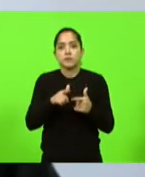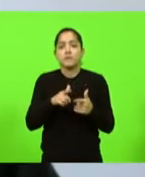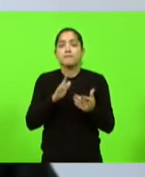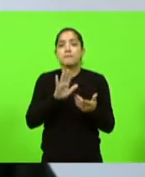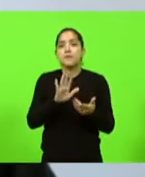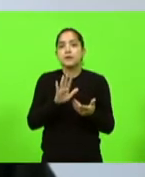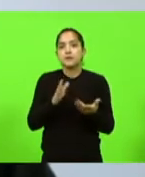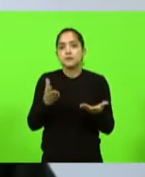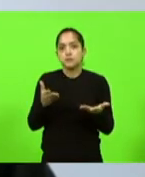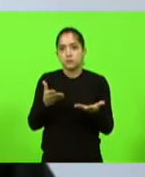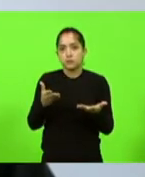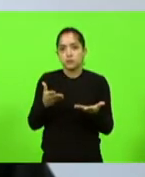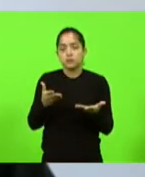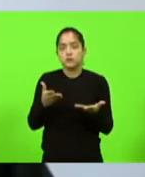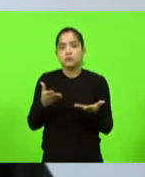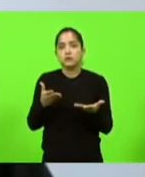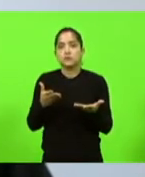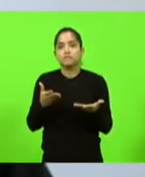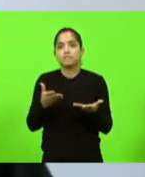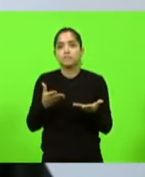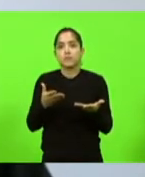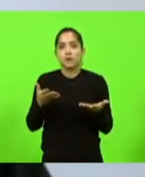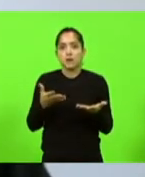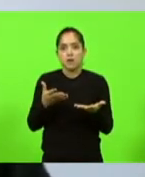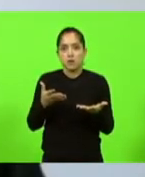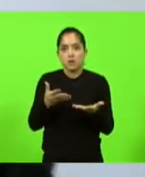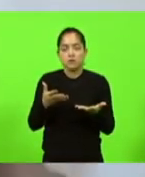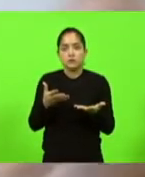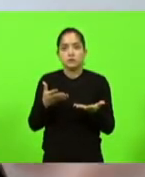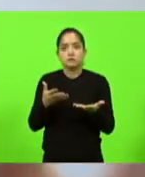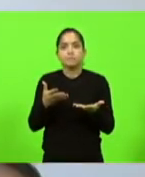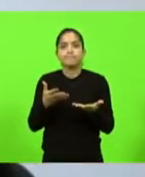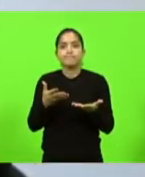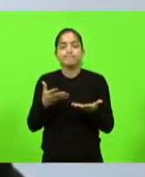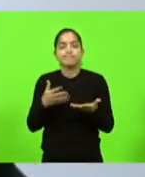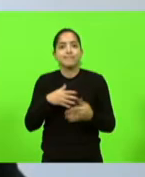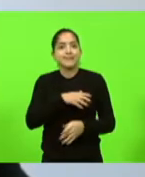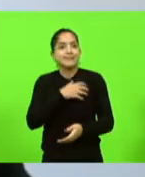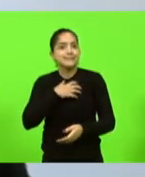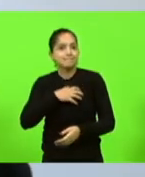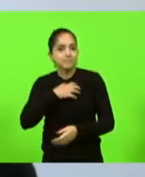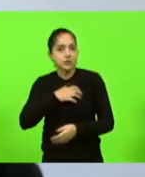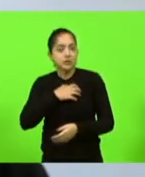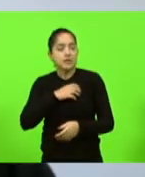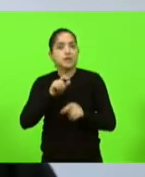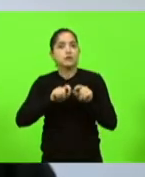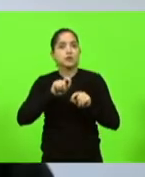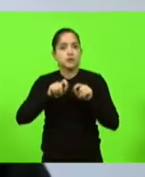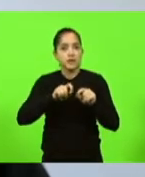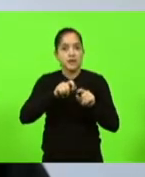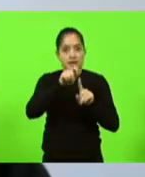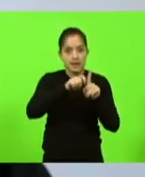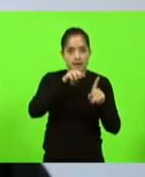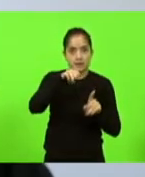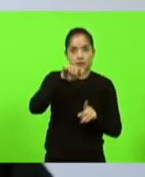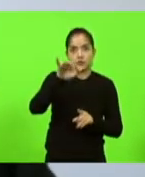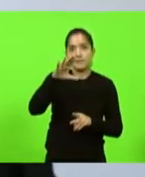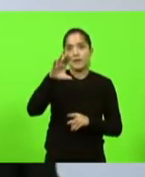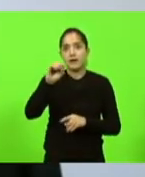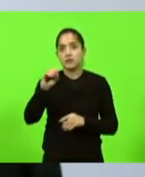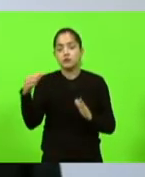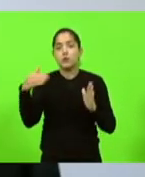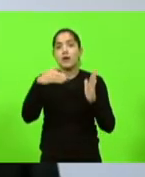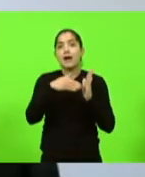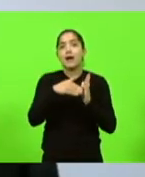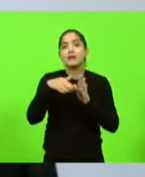que realmente me faz aqui ficar mais indignado ainda é que era de março a setembro. E como que